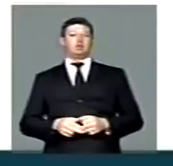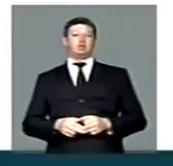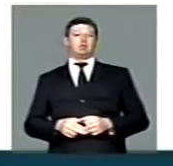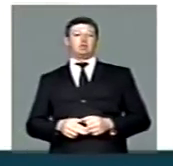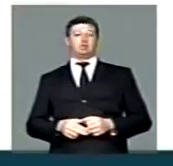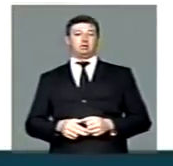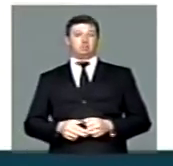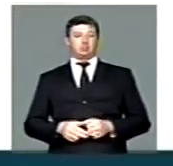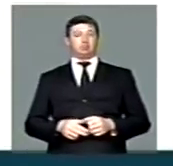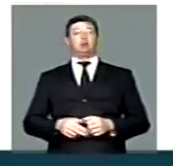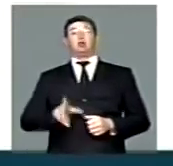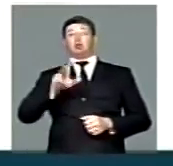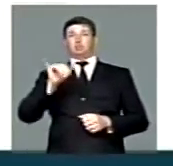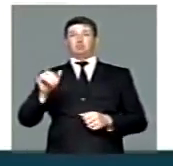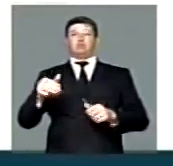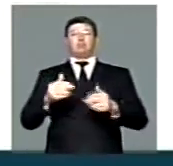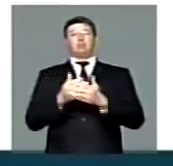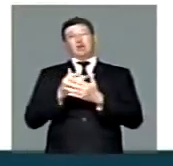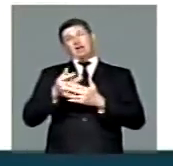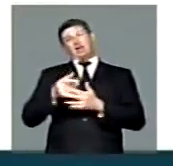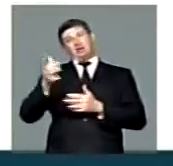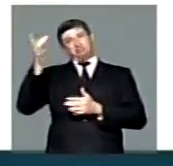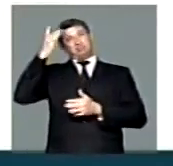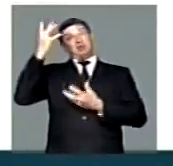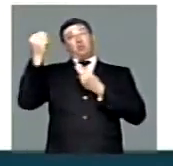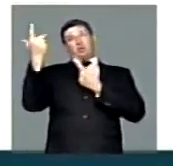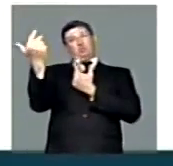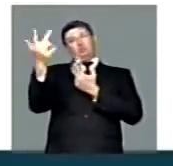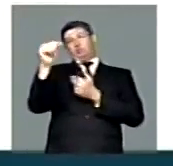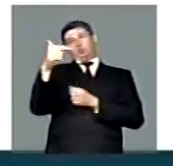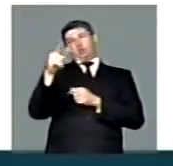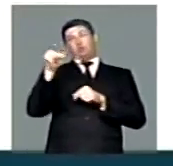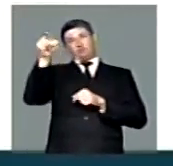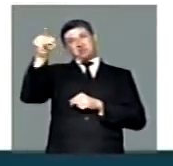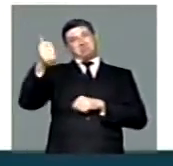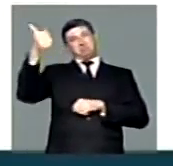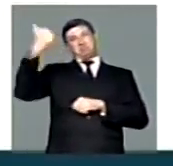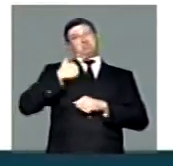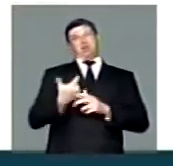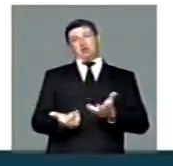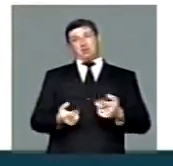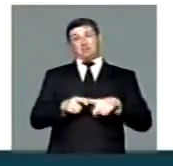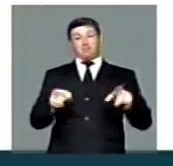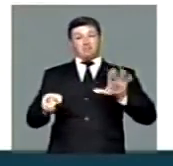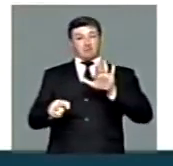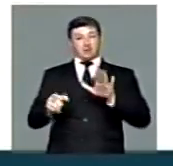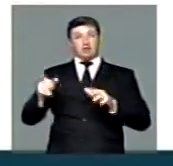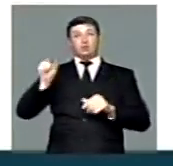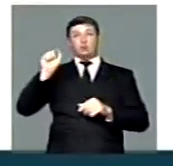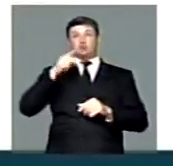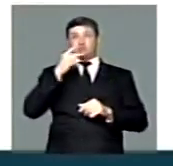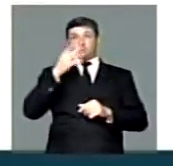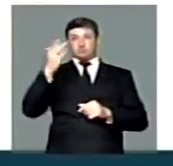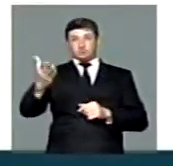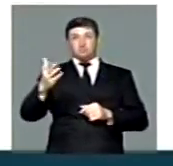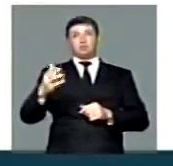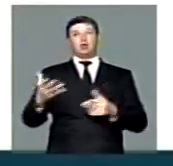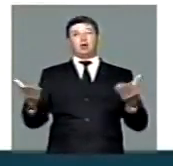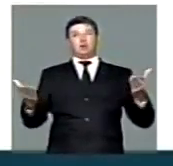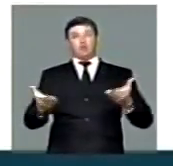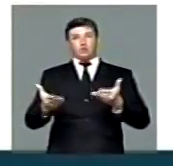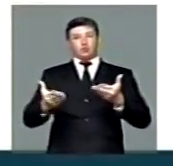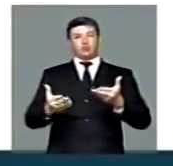certamente deslumbrará o discurso de Vossa Excelência, mas será a reafirmação de que a tese que Vossa Excelência assume